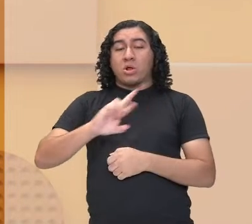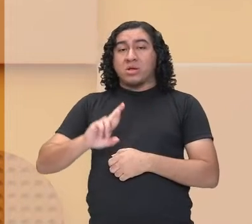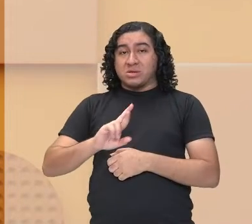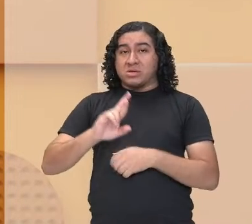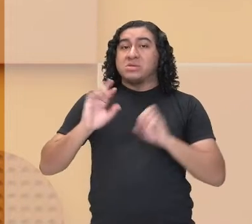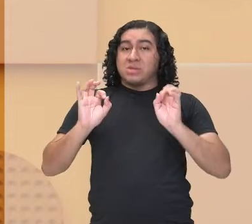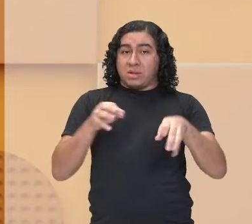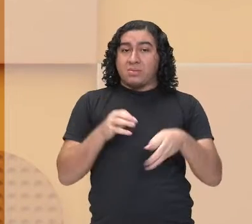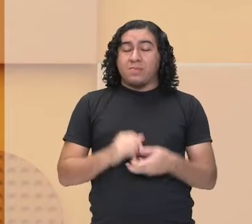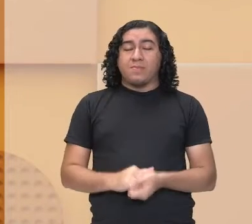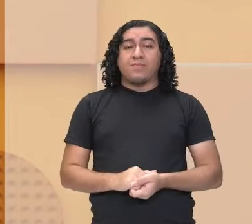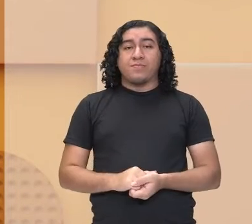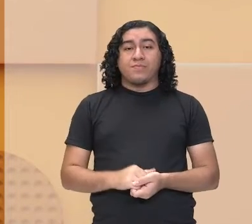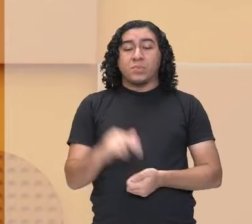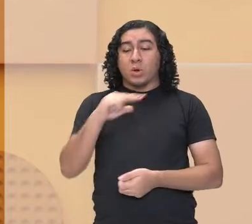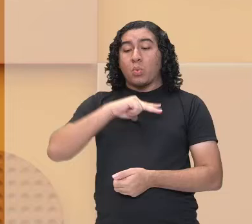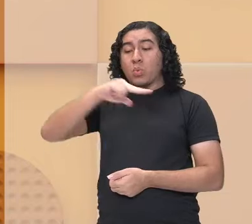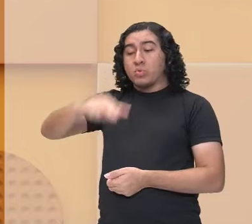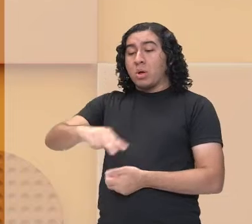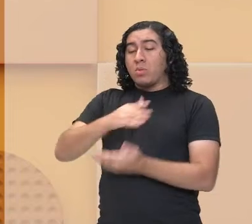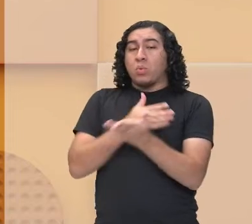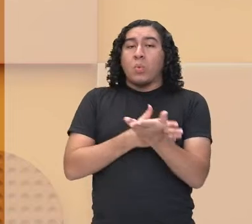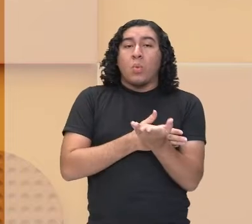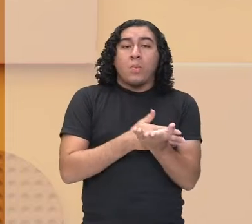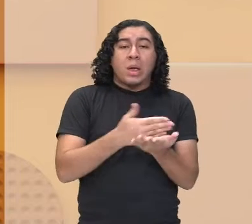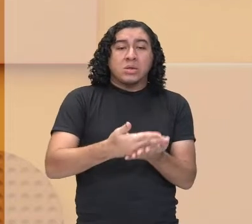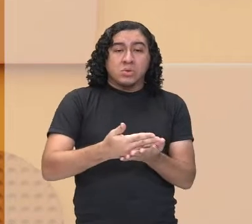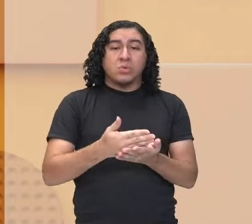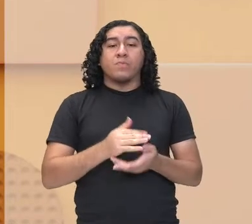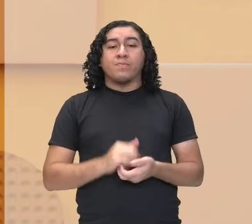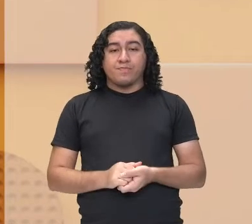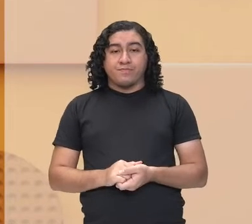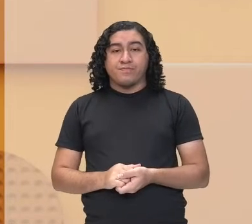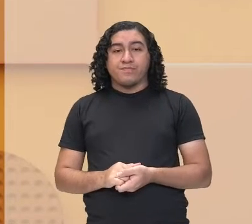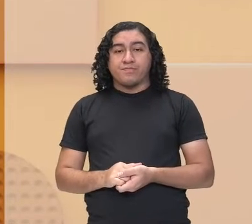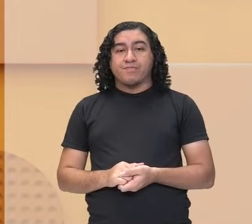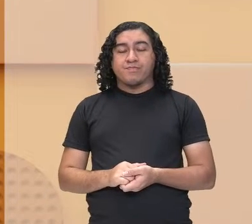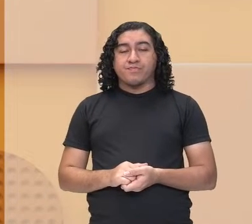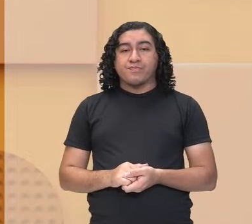Então, o Portugal inicia essa empreitada, seguido